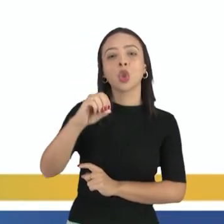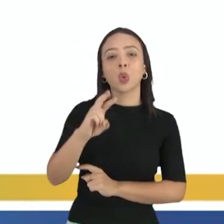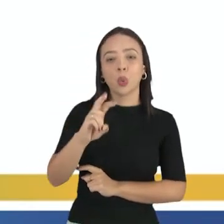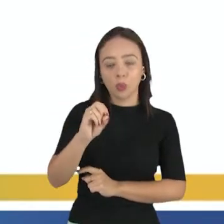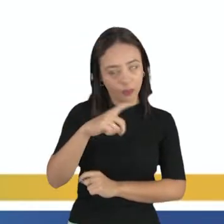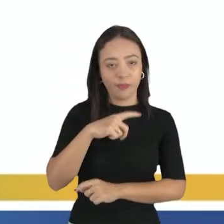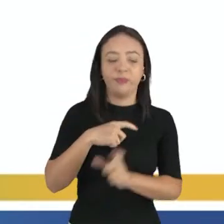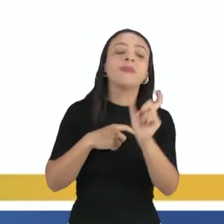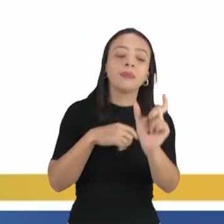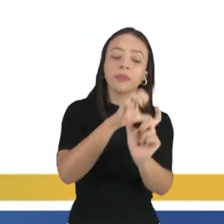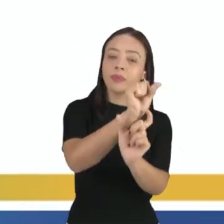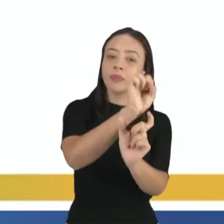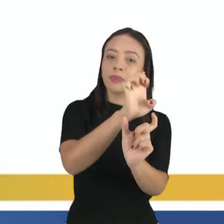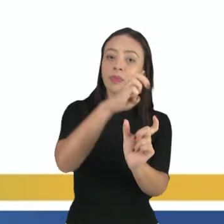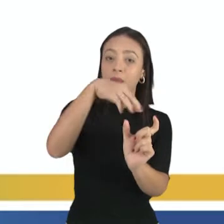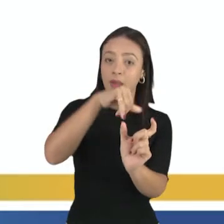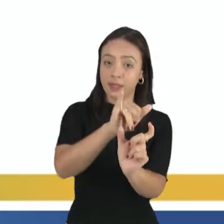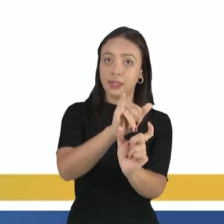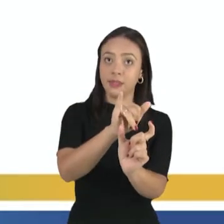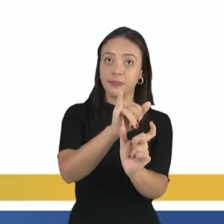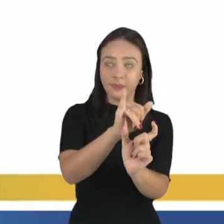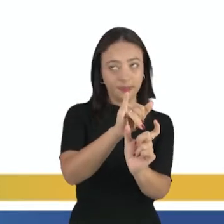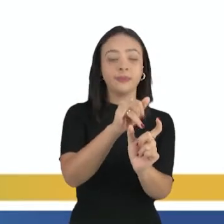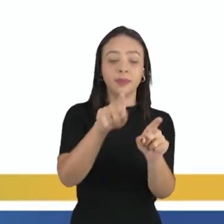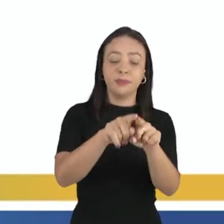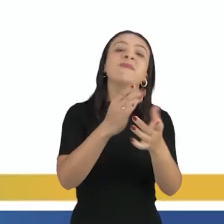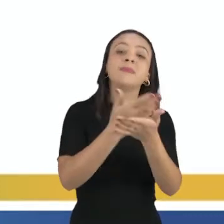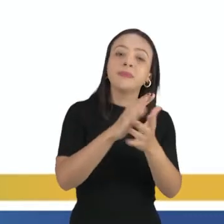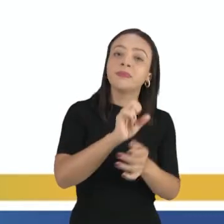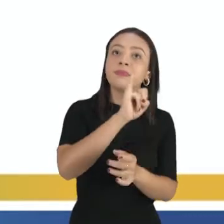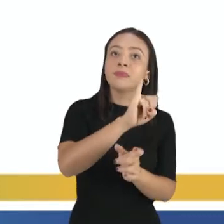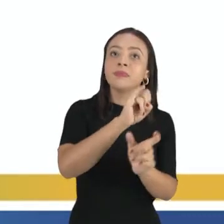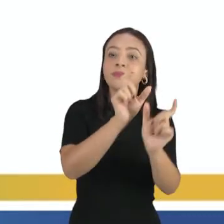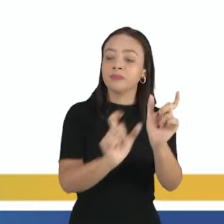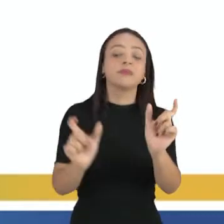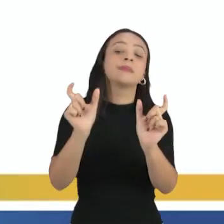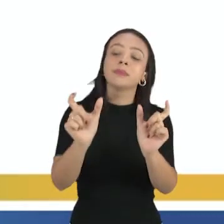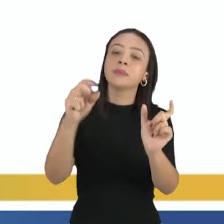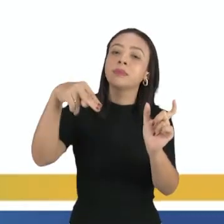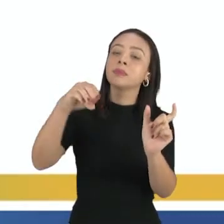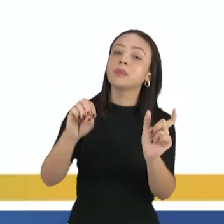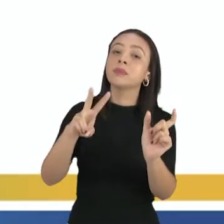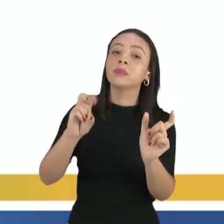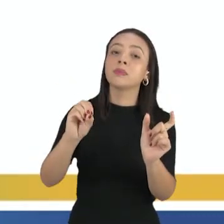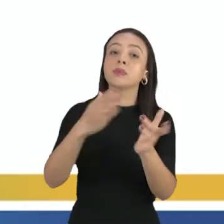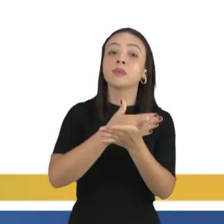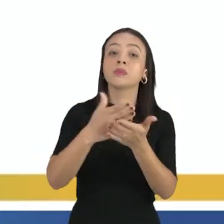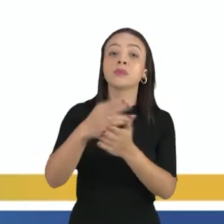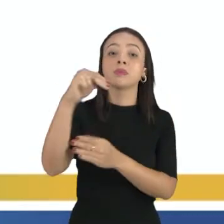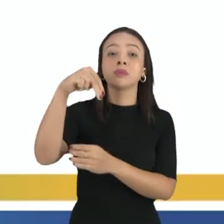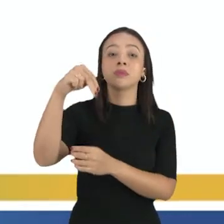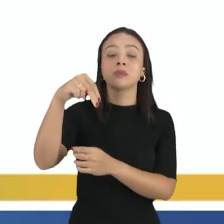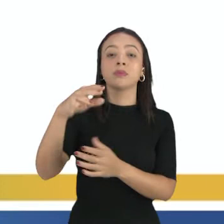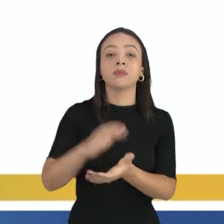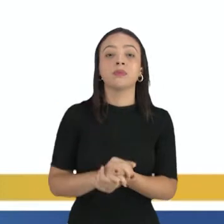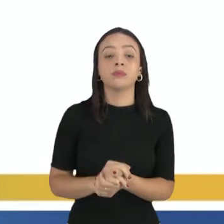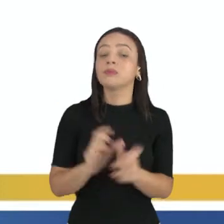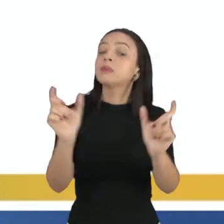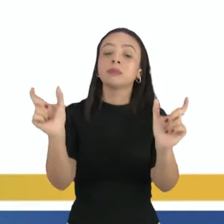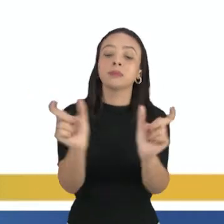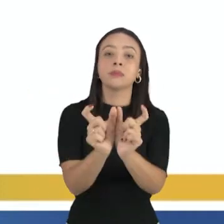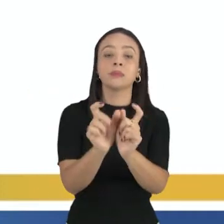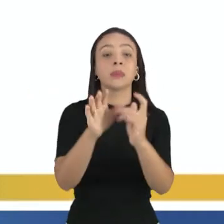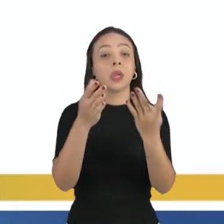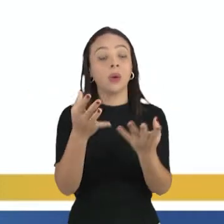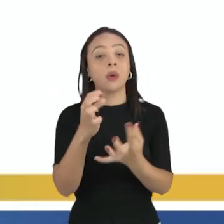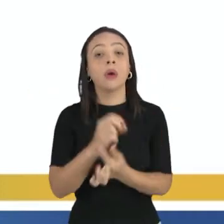pelo prefixo semi, que termina com I, mais novo, que começa com N.